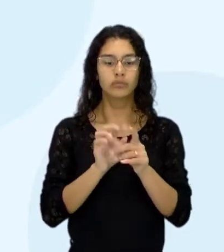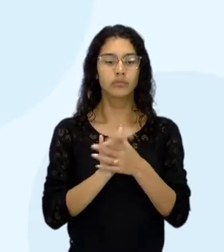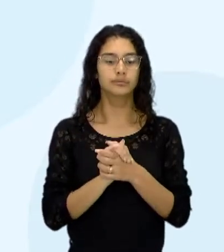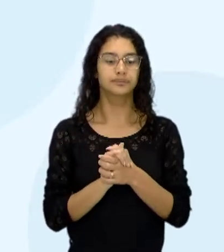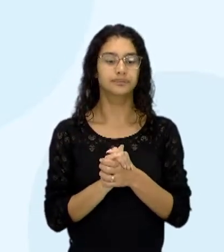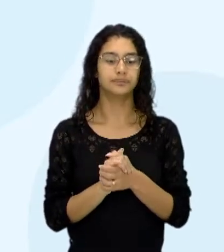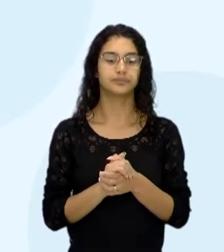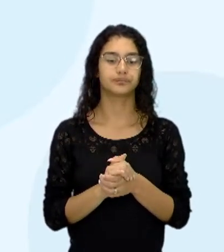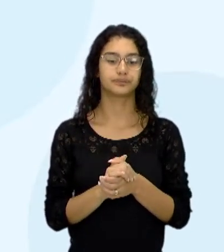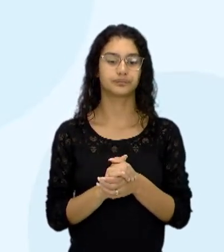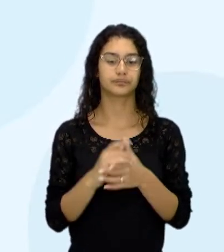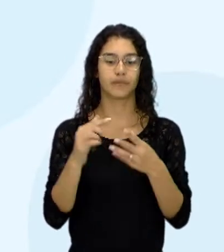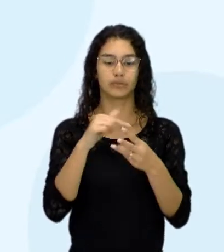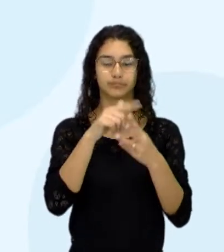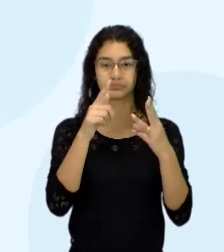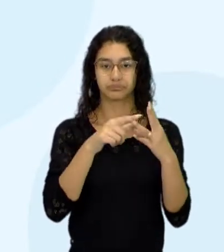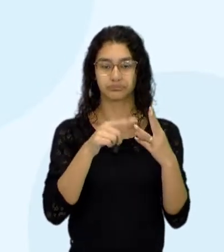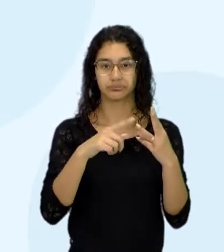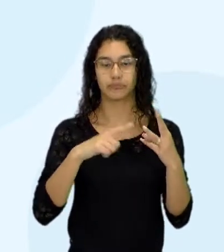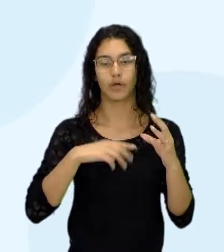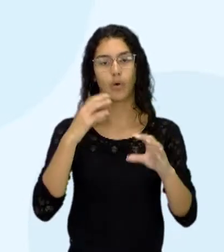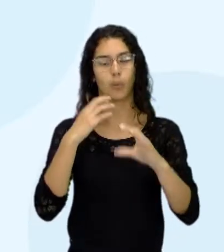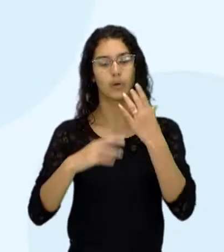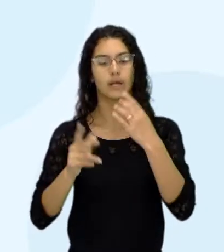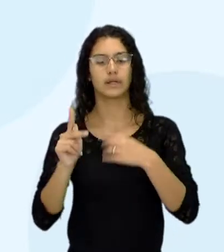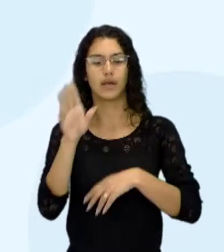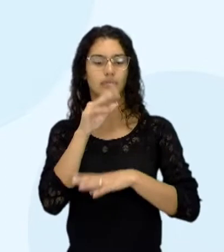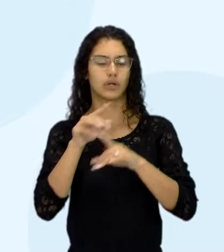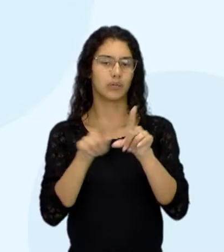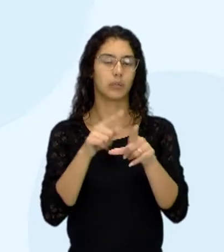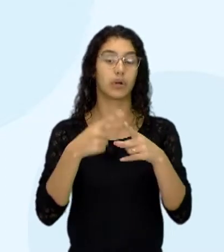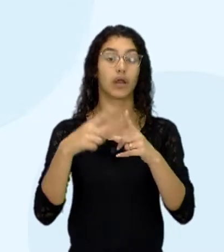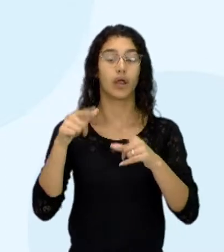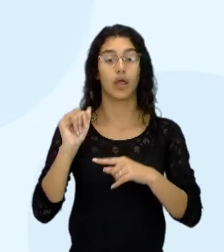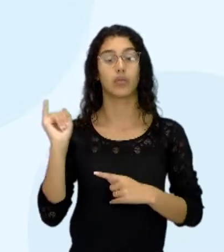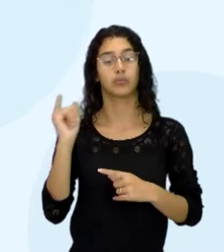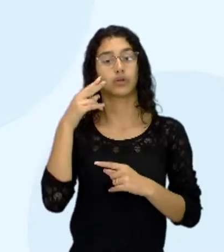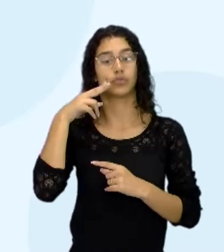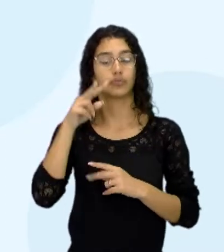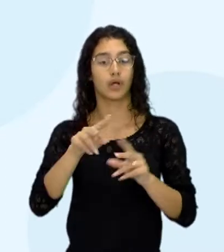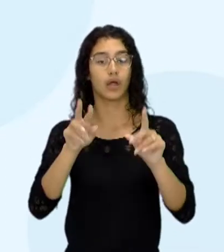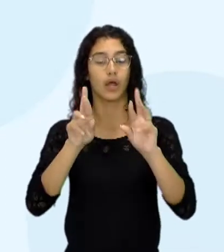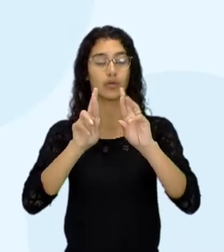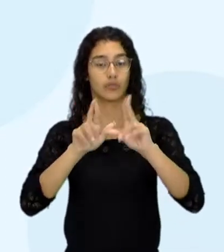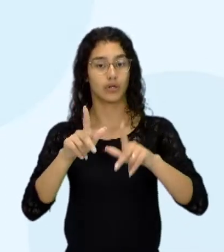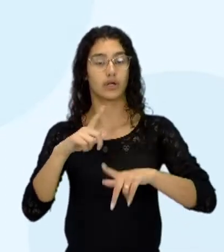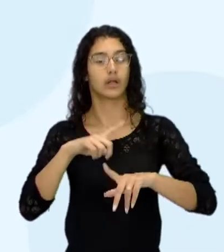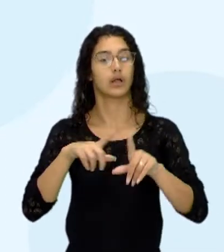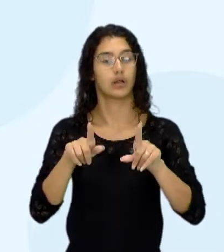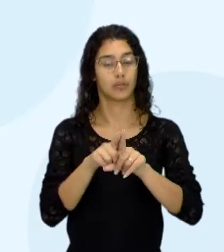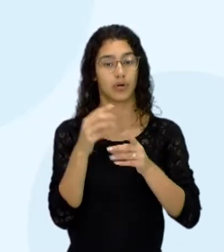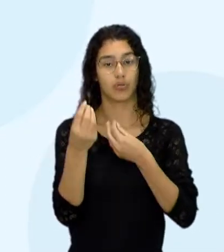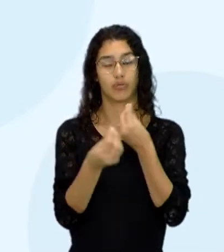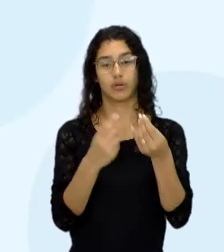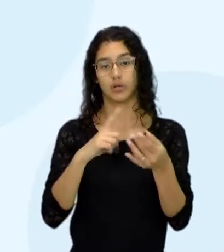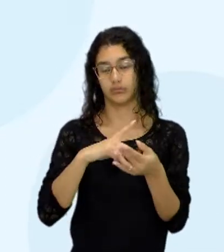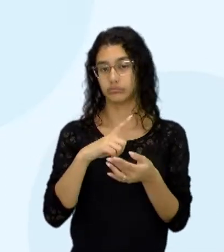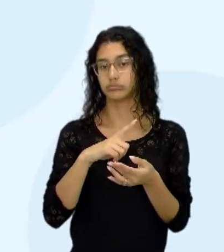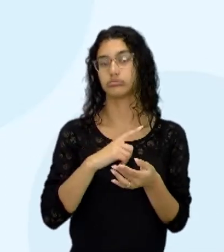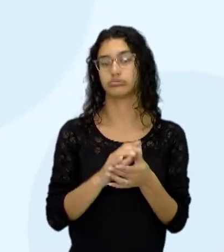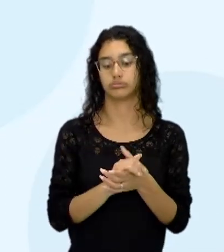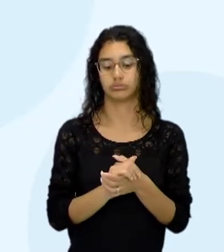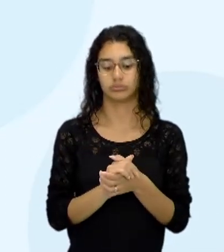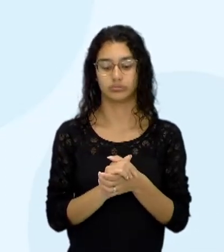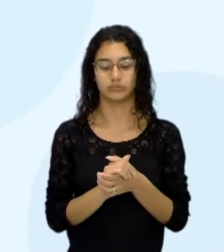hegemônicas, alternativa e comunitária, sempre falando disso, porque é importante verificar as diferenças de abordagem quando se trata desse tipo de